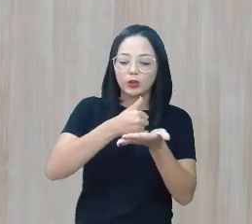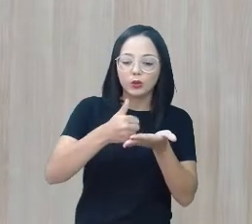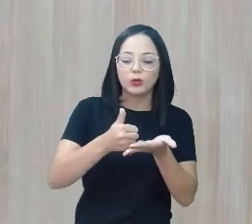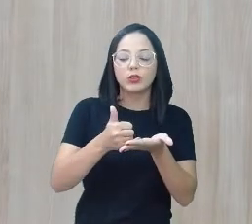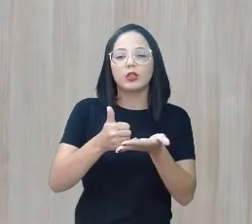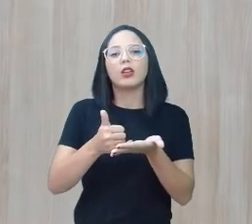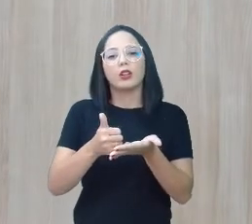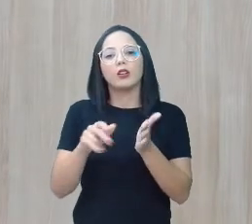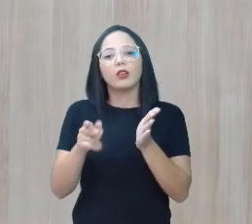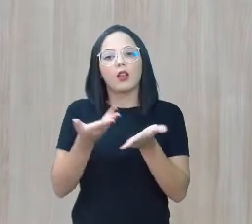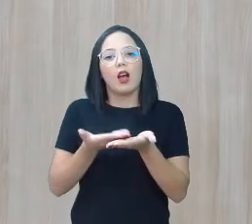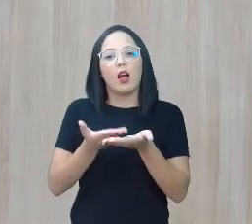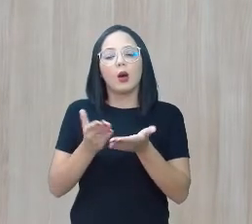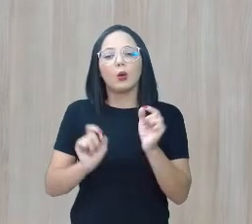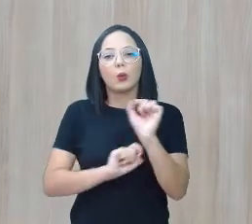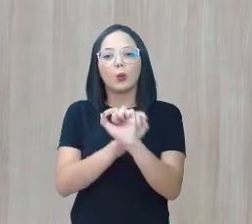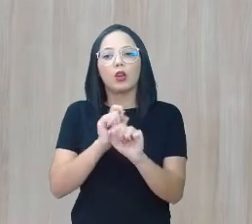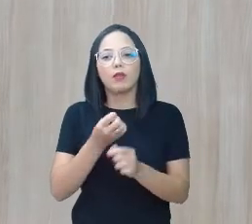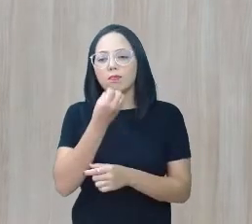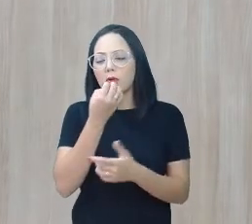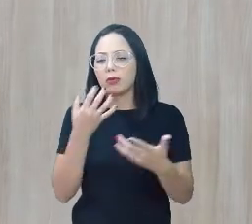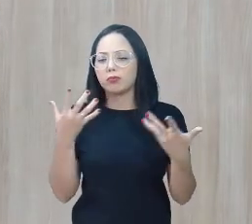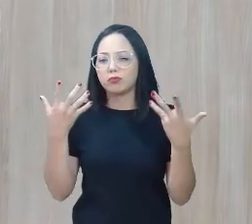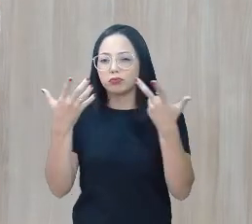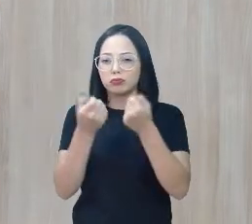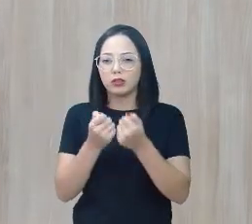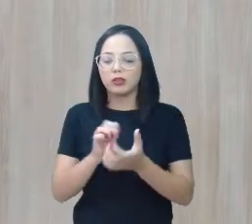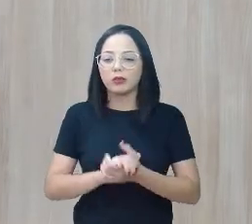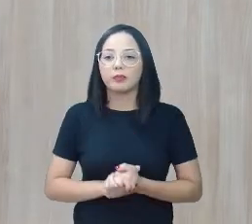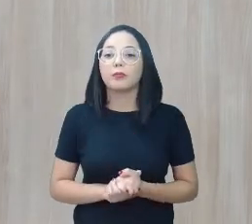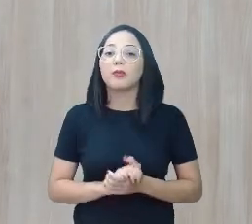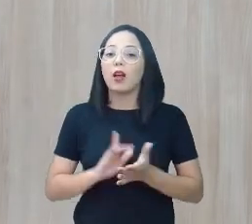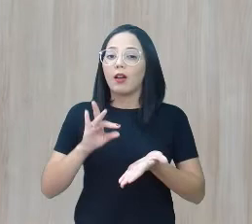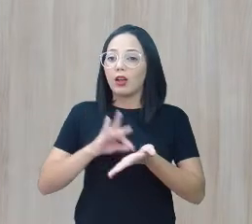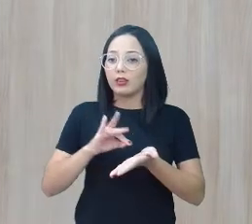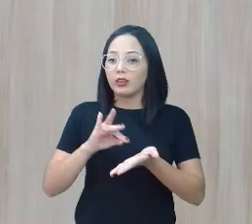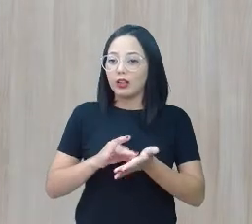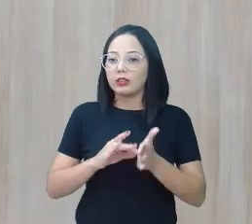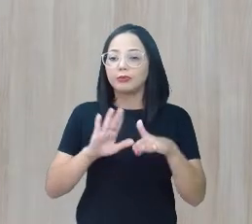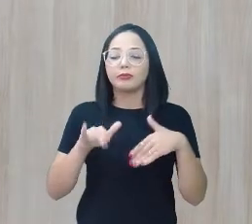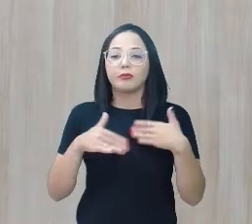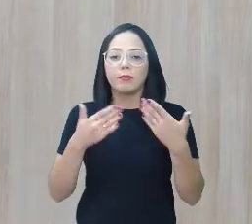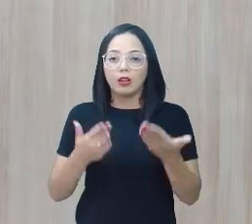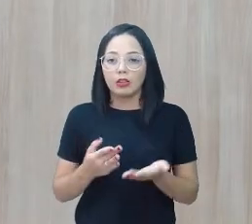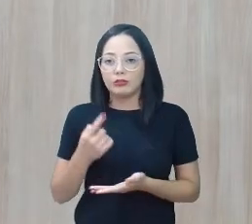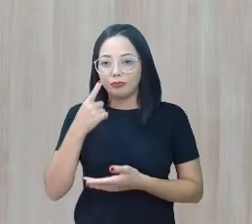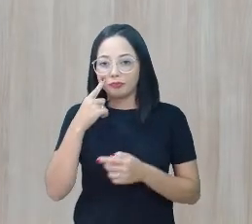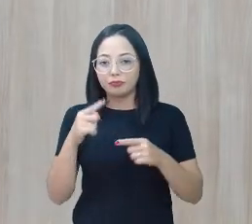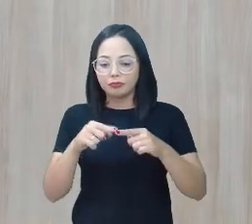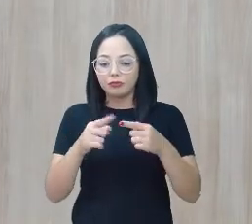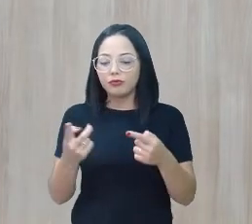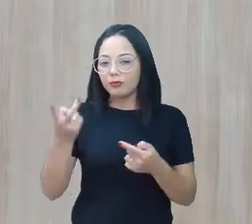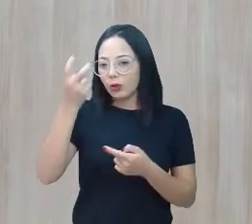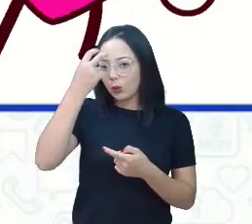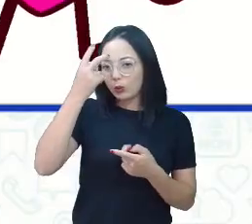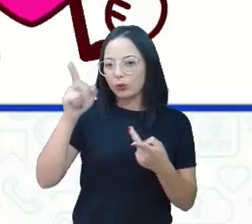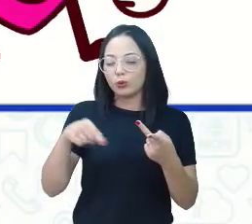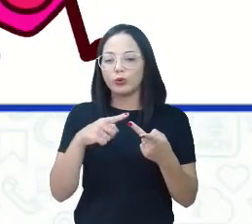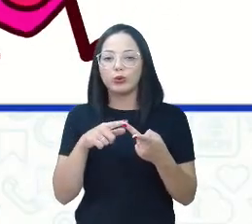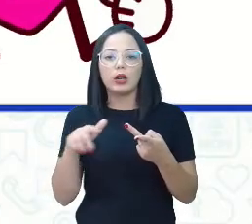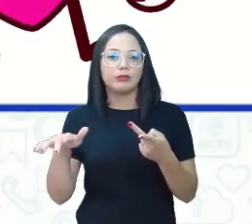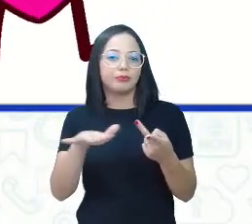da nossa aula, de forma linda, não é? Essa realidade. Então, conforme a